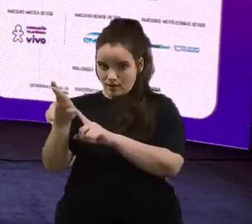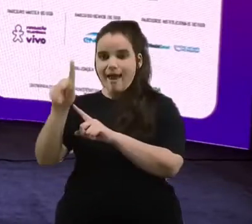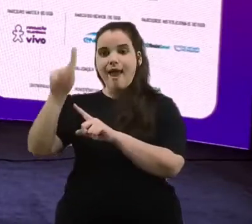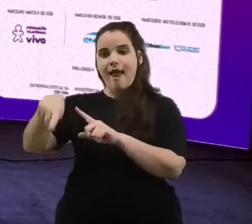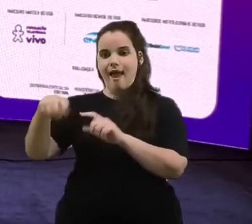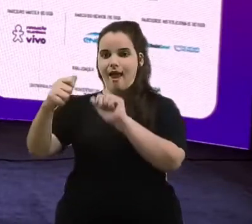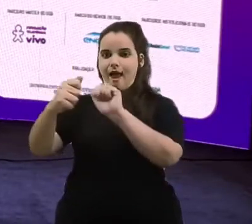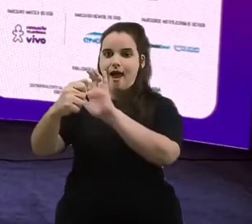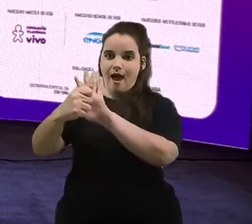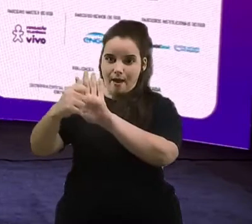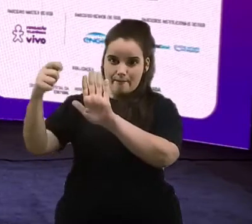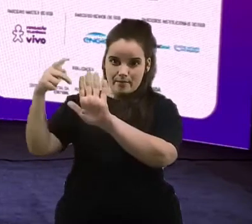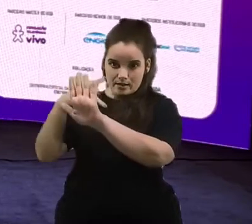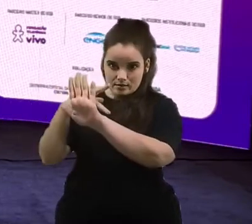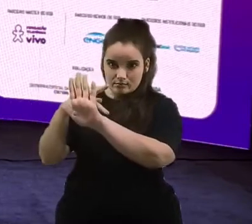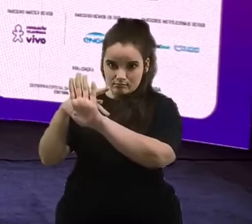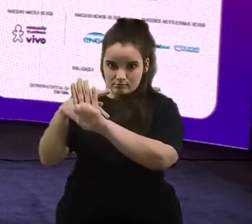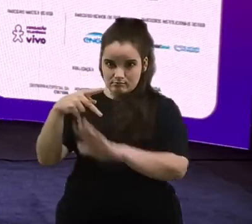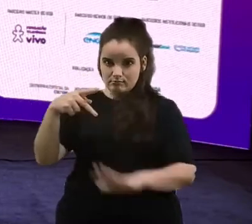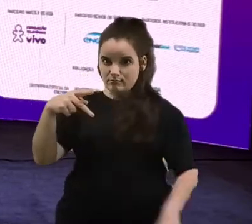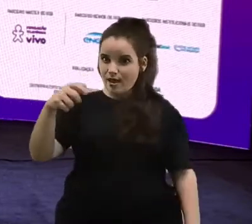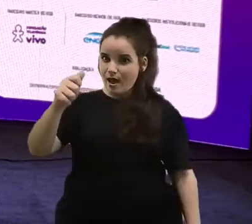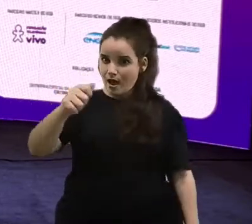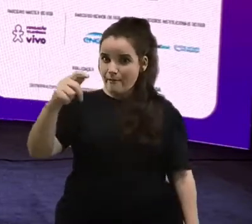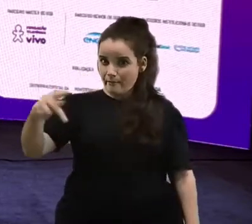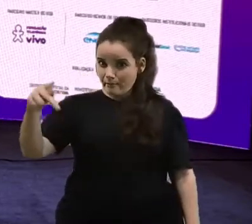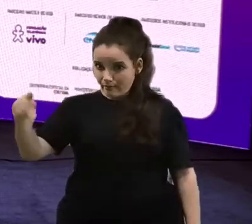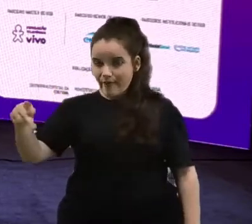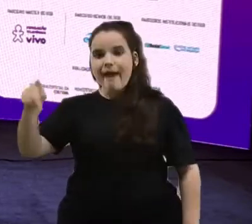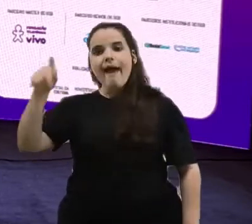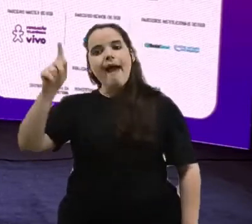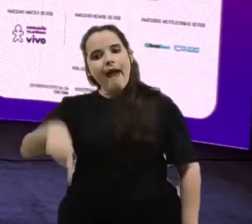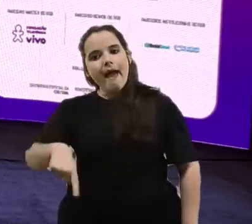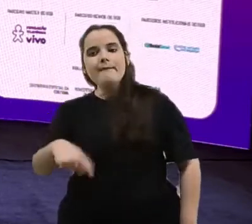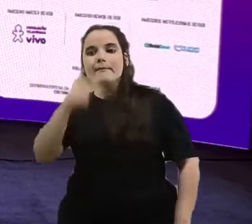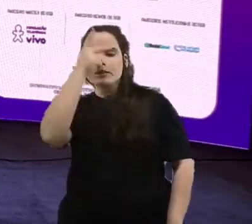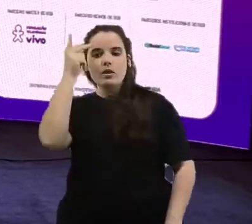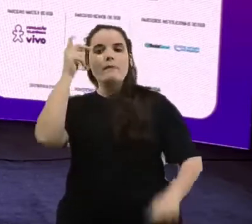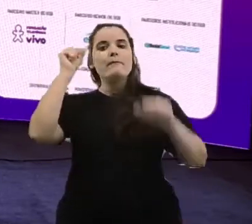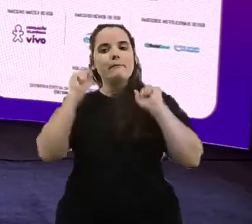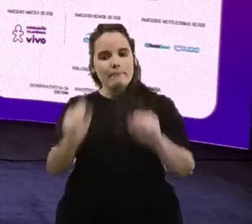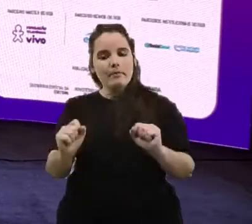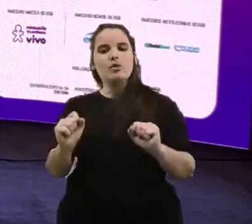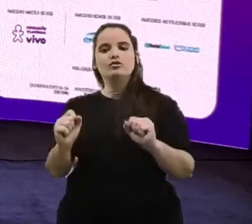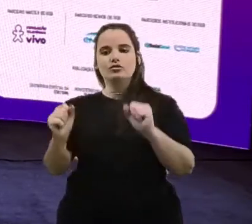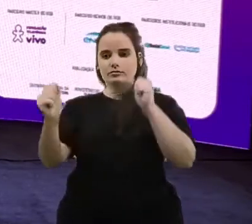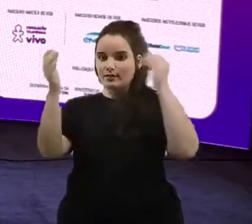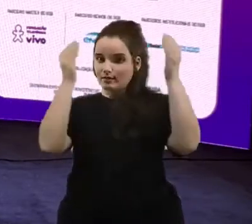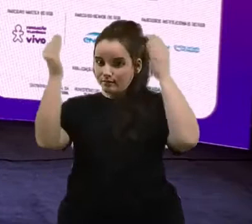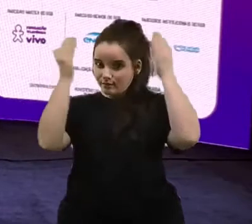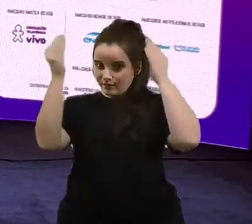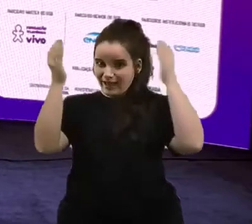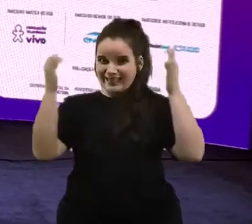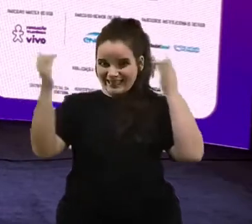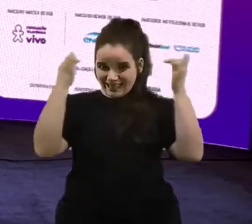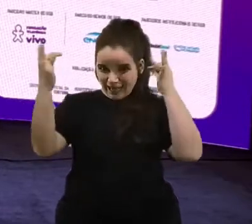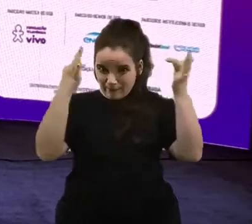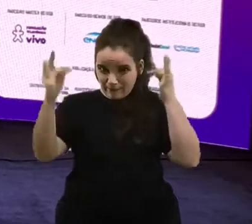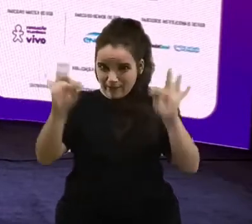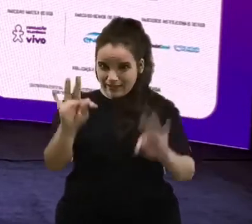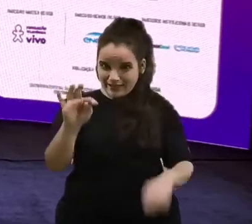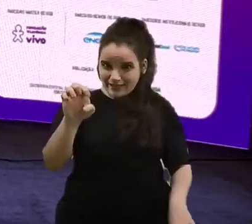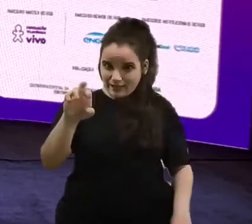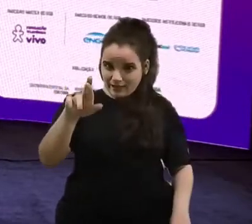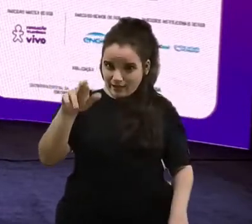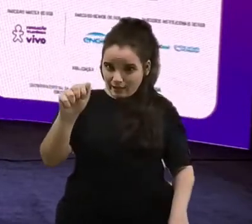possibilidade das pessoas fazerem terapia utilizando a inteligência artificial. né? Então, como você mencionou, Fernanda,